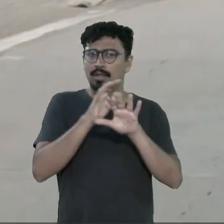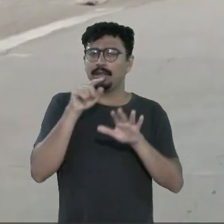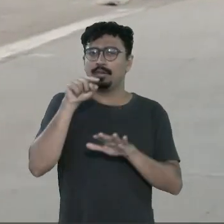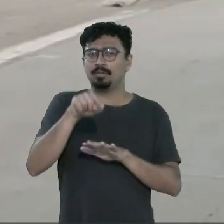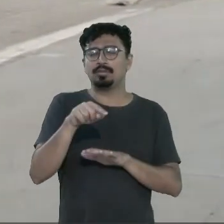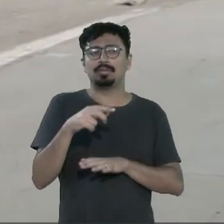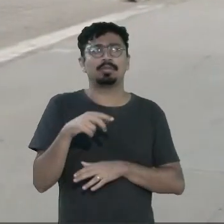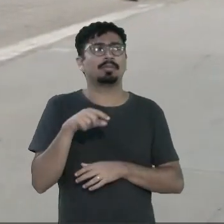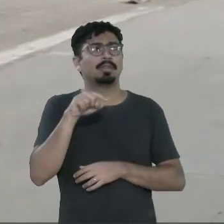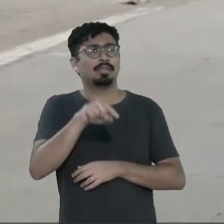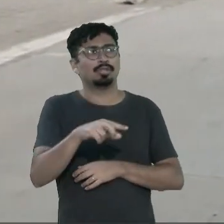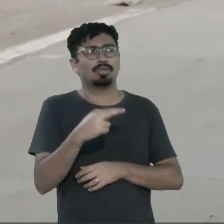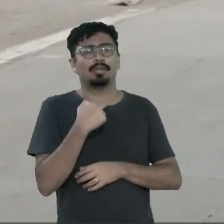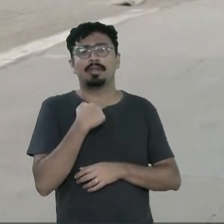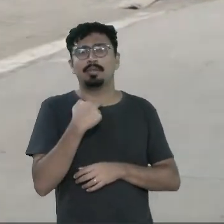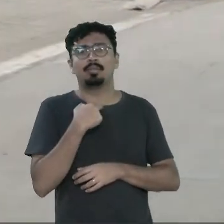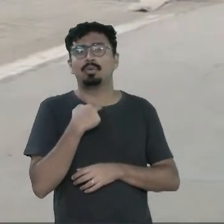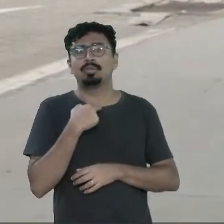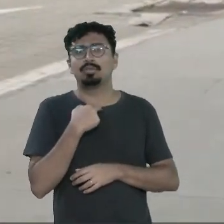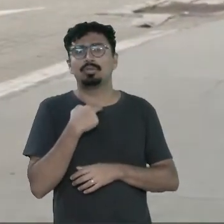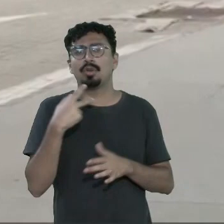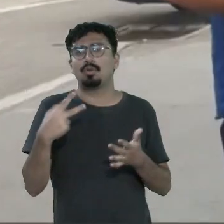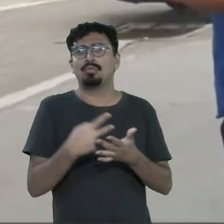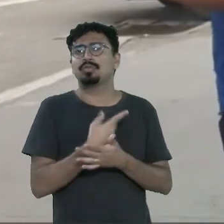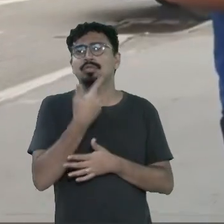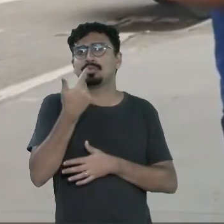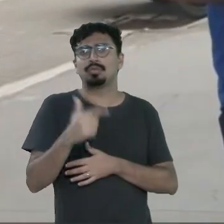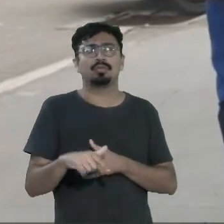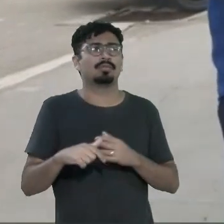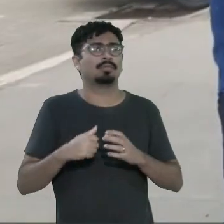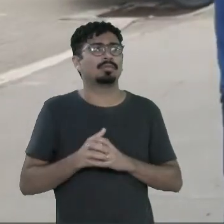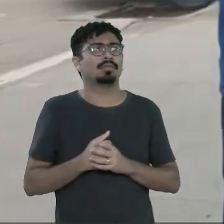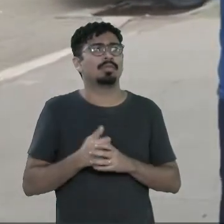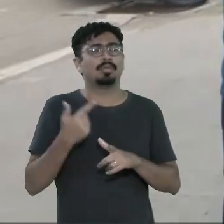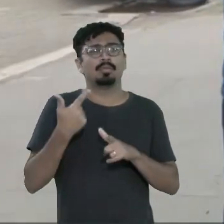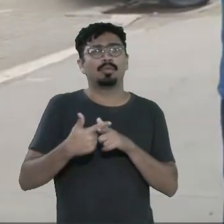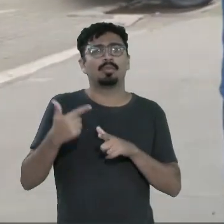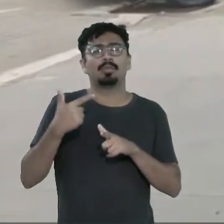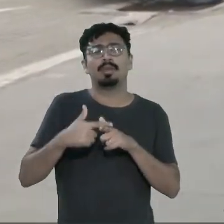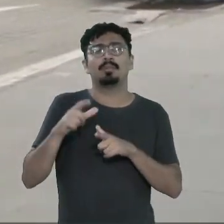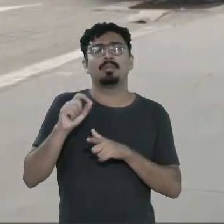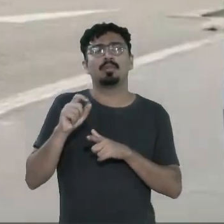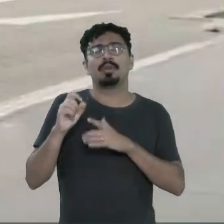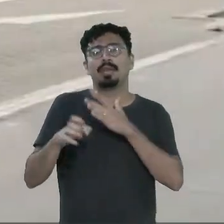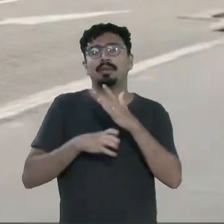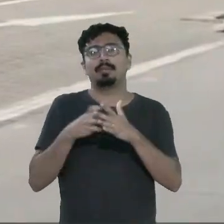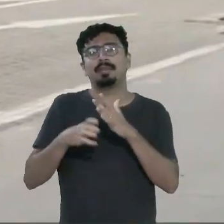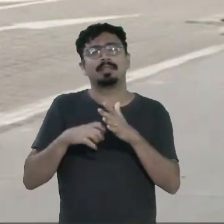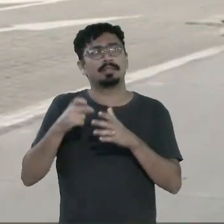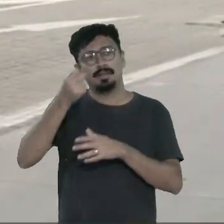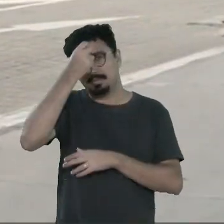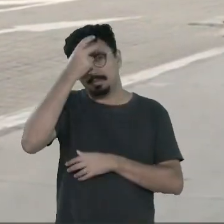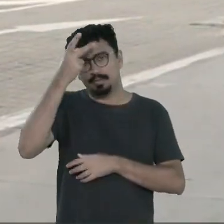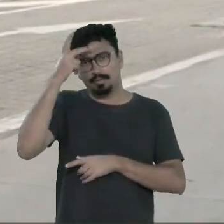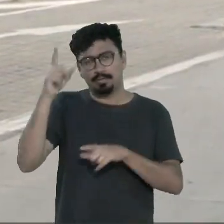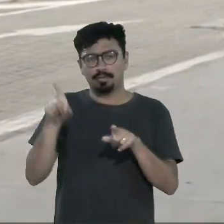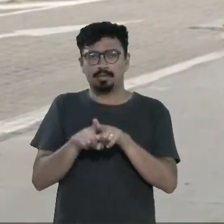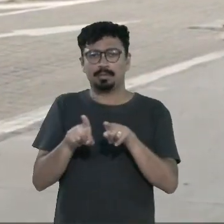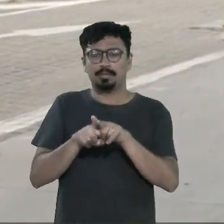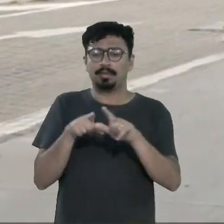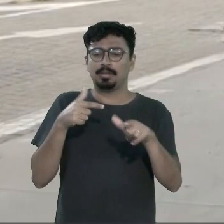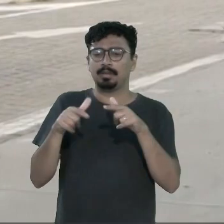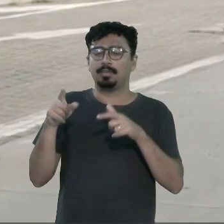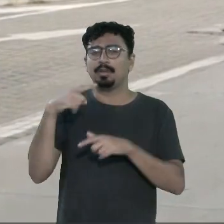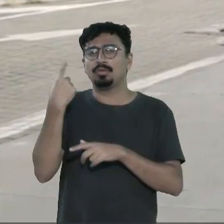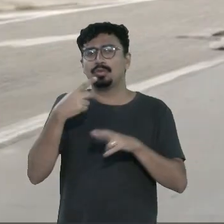E isso não pode mais acontecer. O problema é entre a empresa e a prefeitura. Nosso trabalho é fiscalizar.